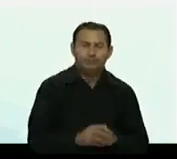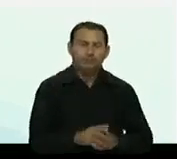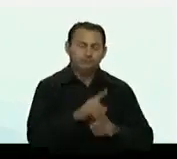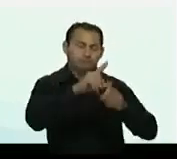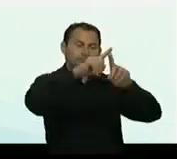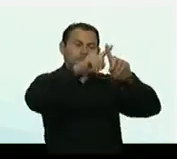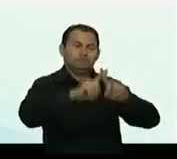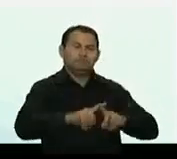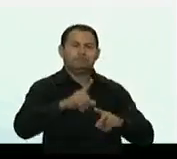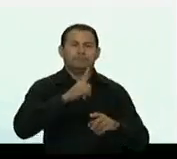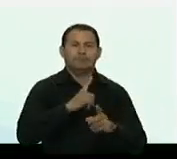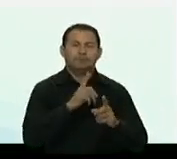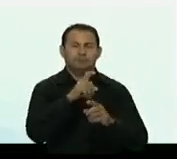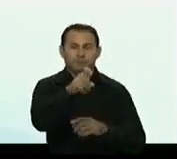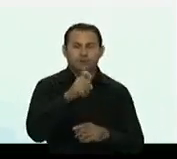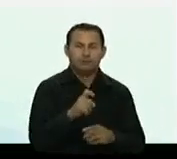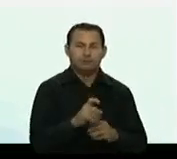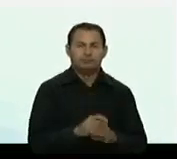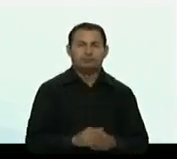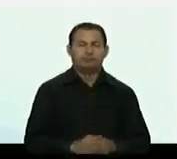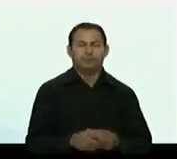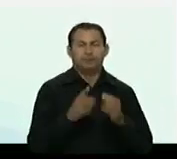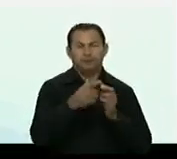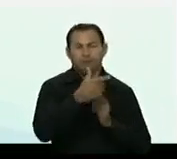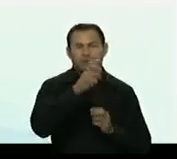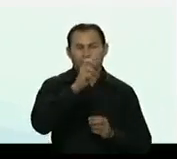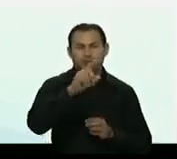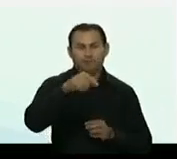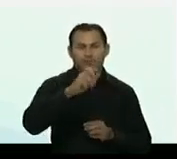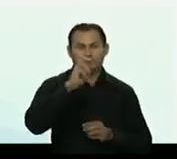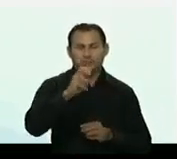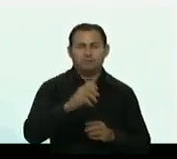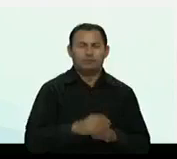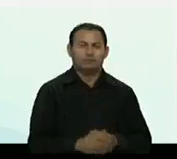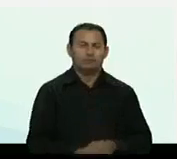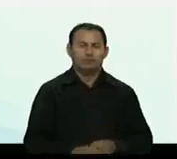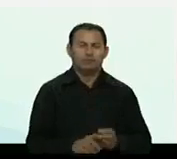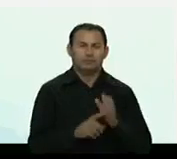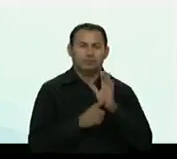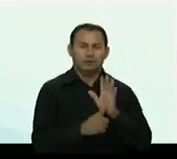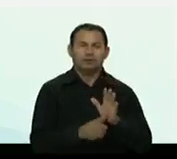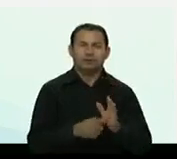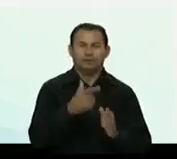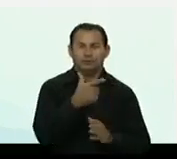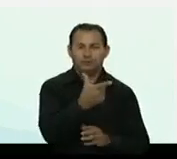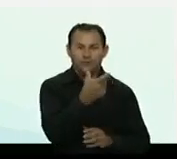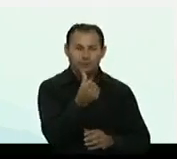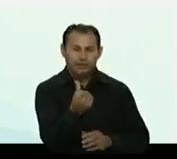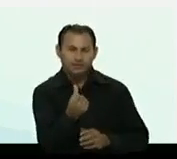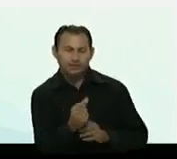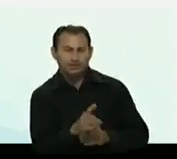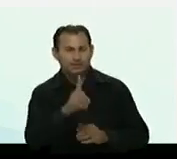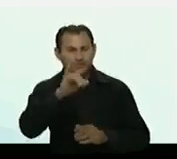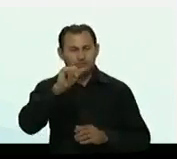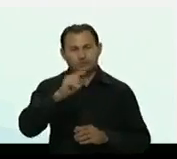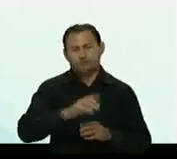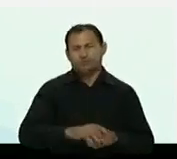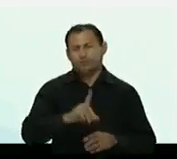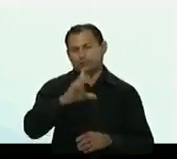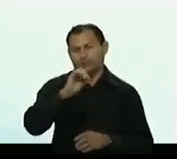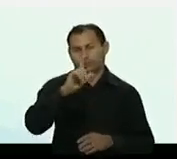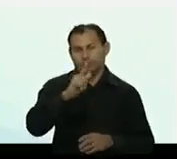cruzado, teremos que x é 25,5. Isso refere-se a 26 dias.